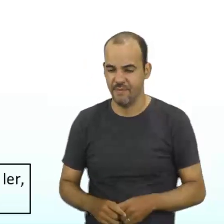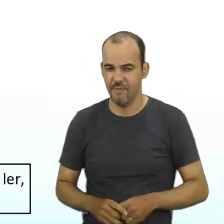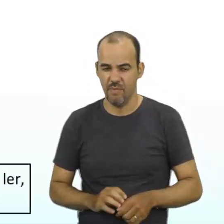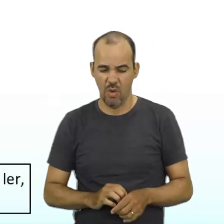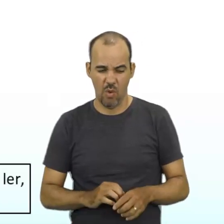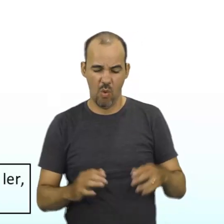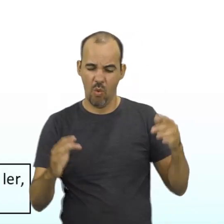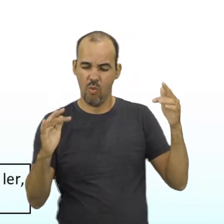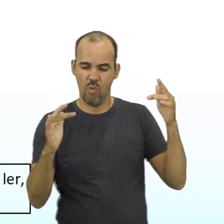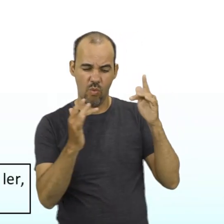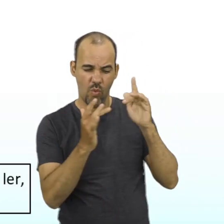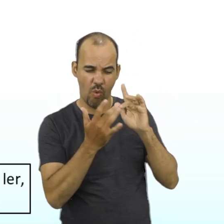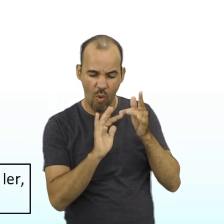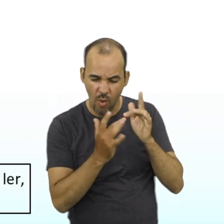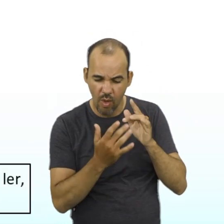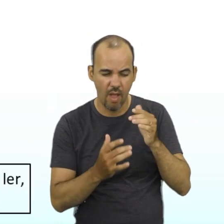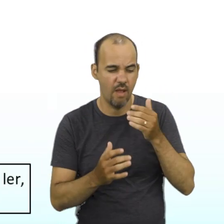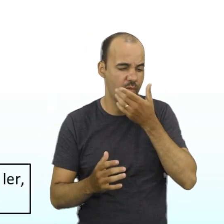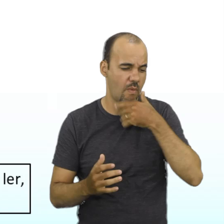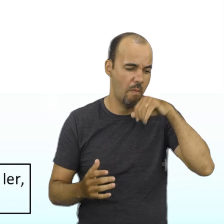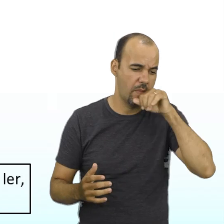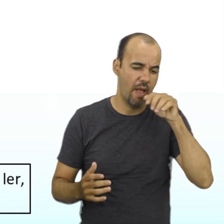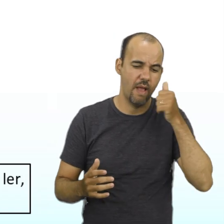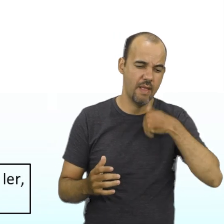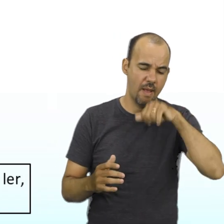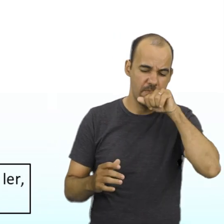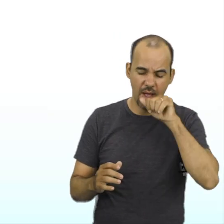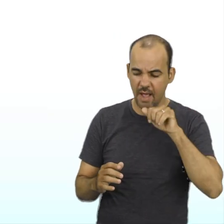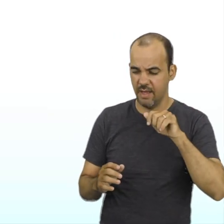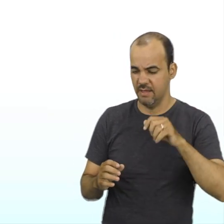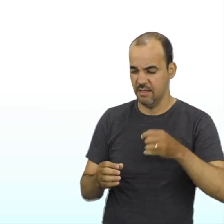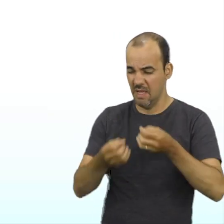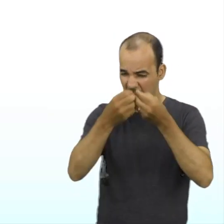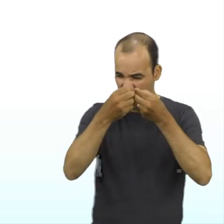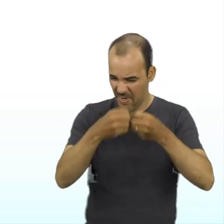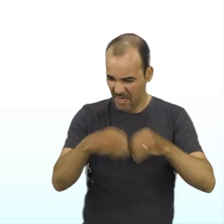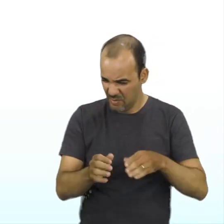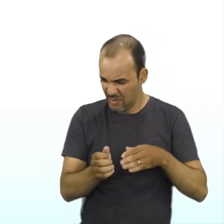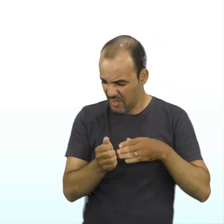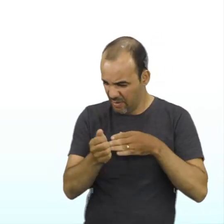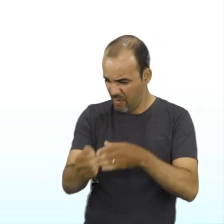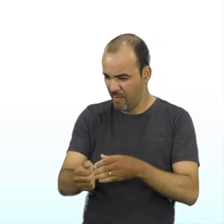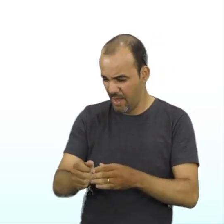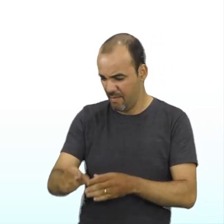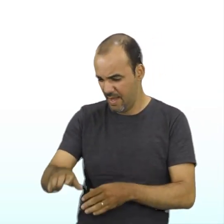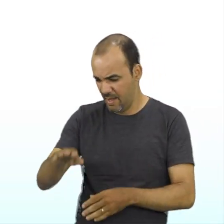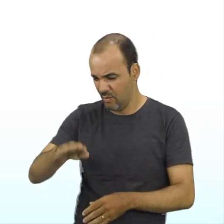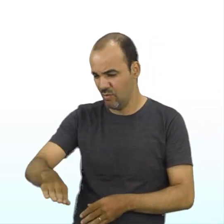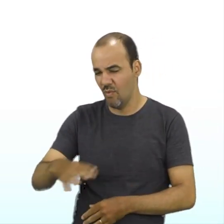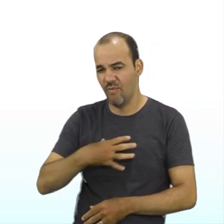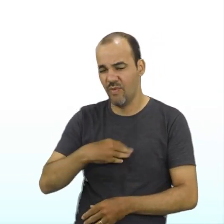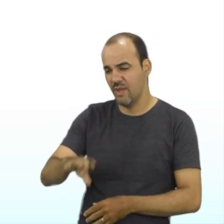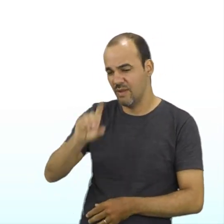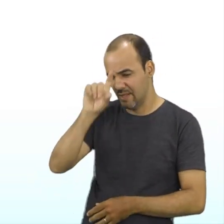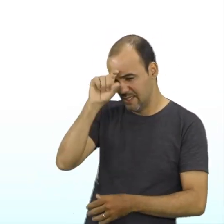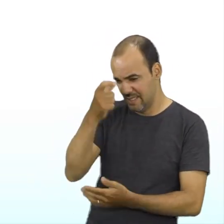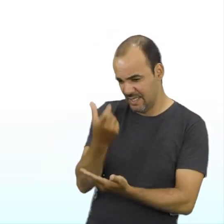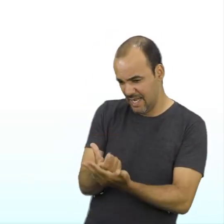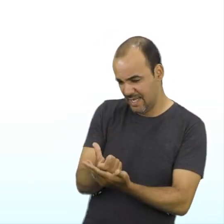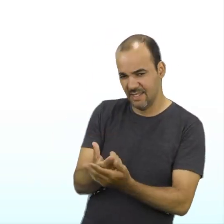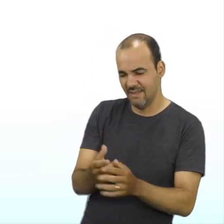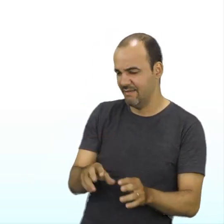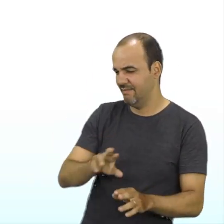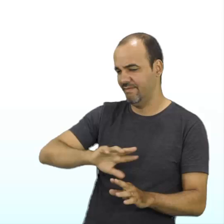prejudica o acompanhamento da dislexia. Pelo contrário, né? A gente não tem essa afirmação no texto e, para